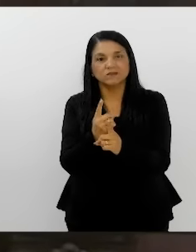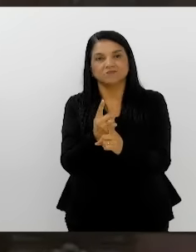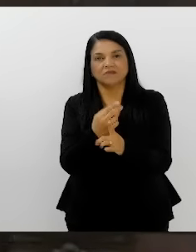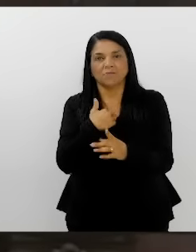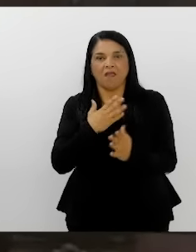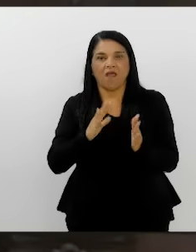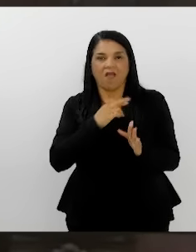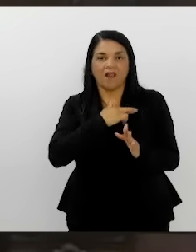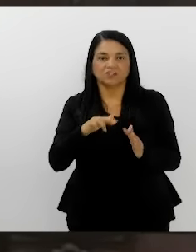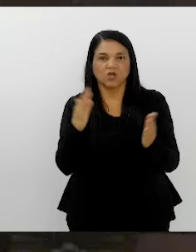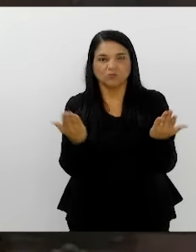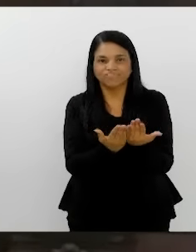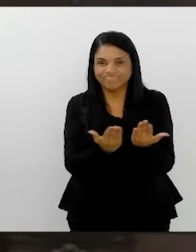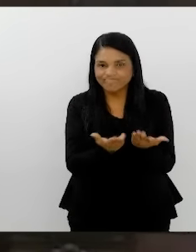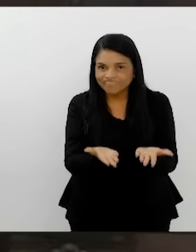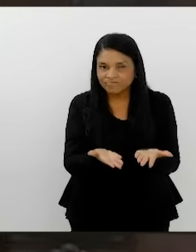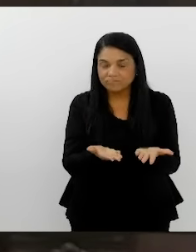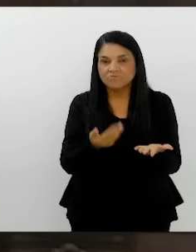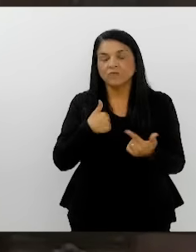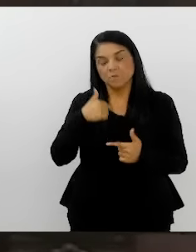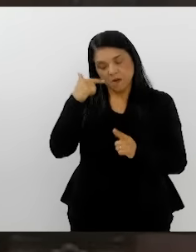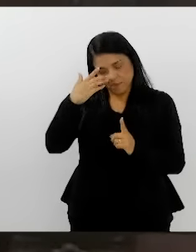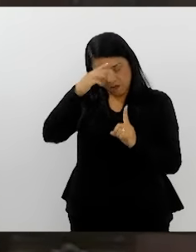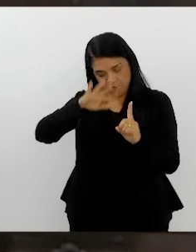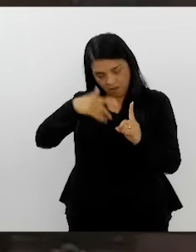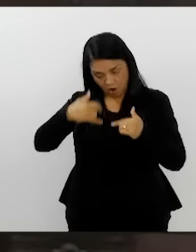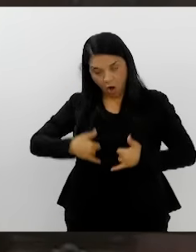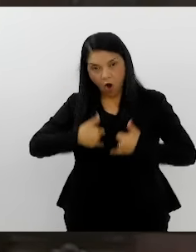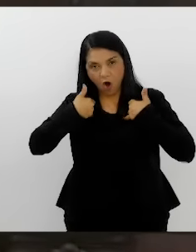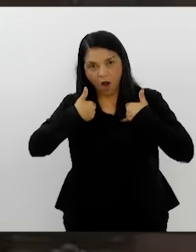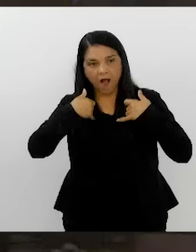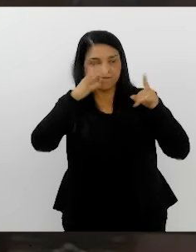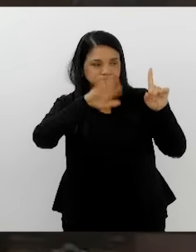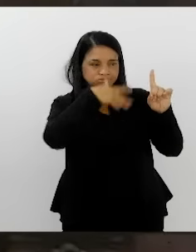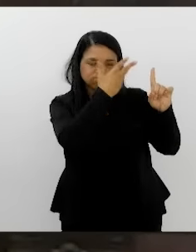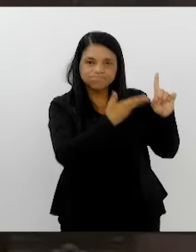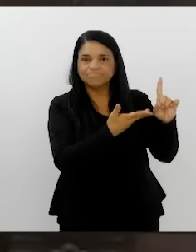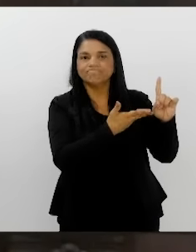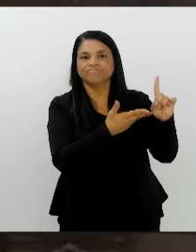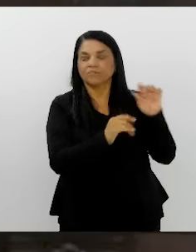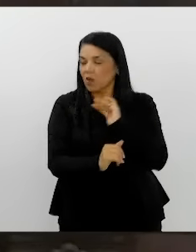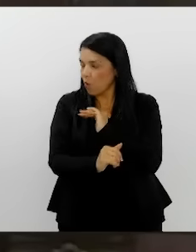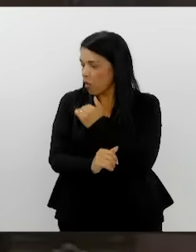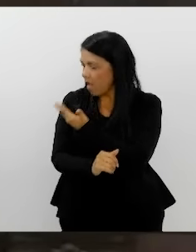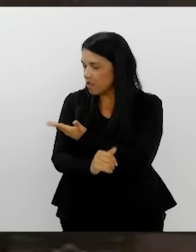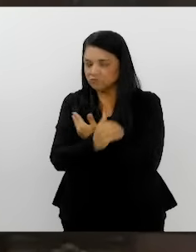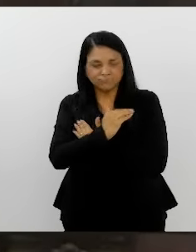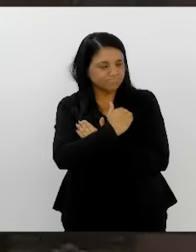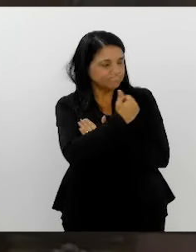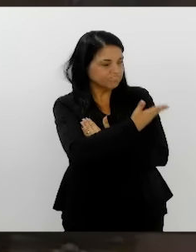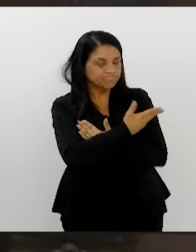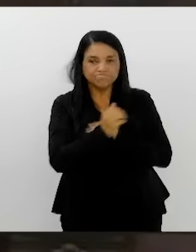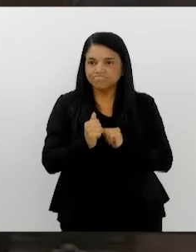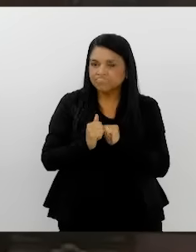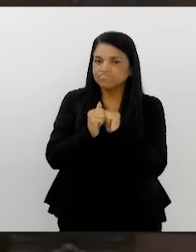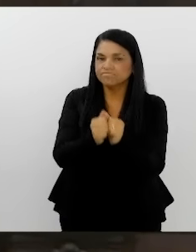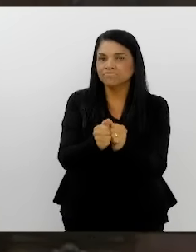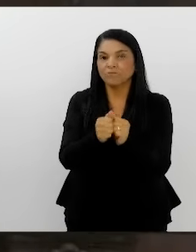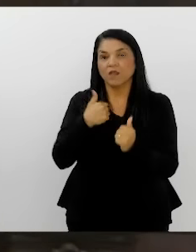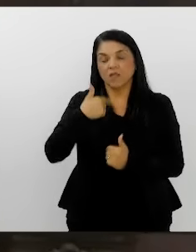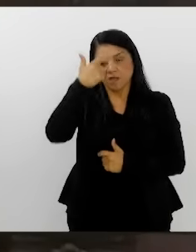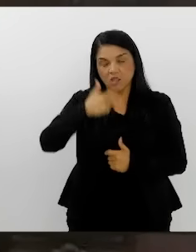para nós é uma honra, para mim é uma honra muito grande estar ao lado de vocês, ombreando. Eu sou o presidente